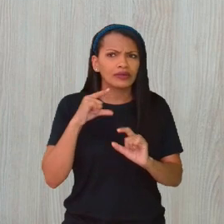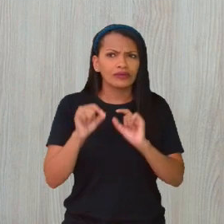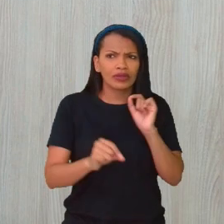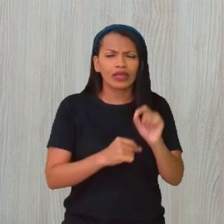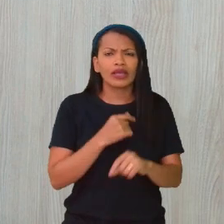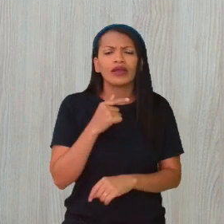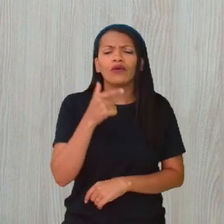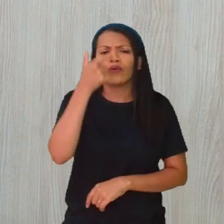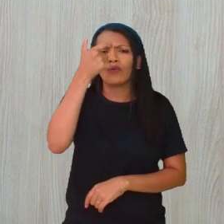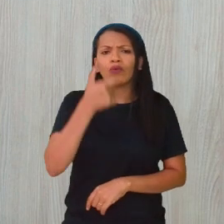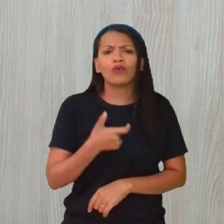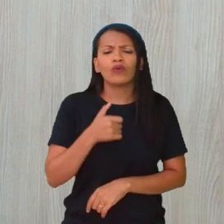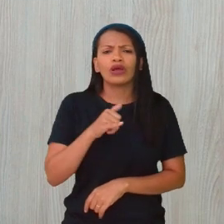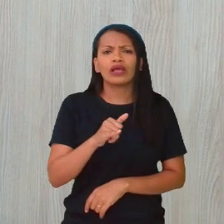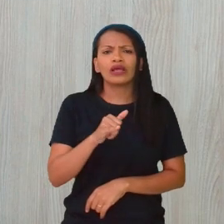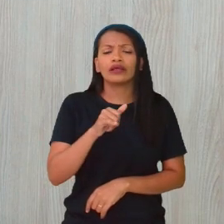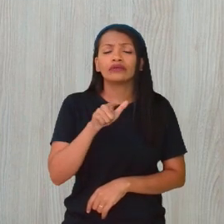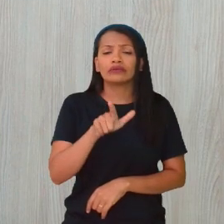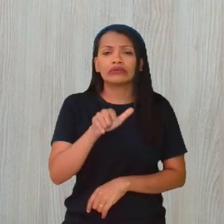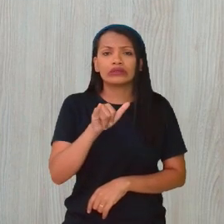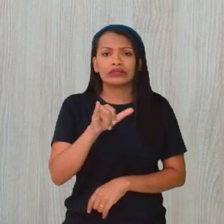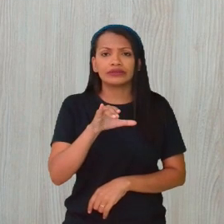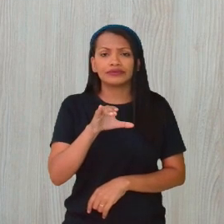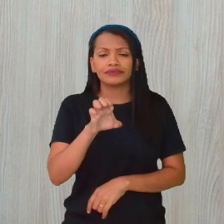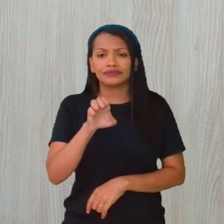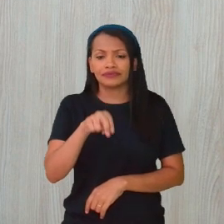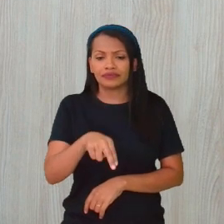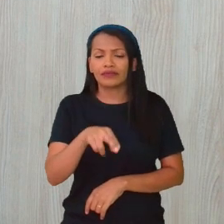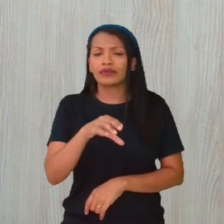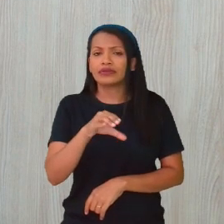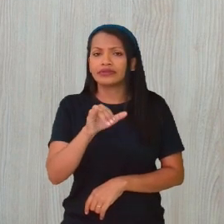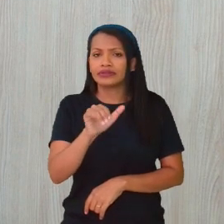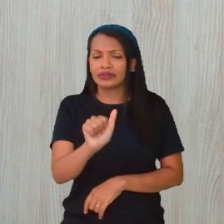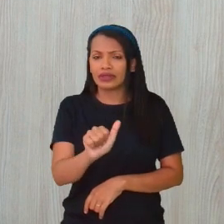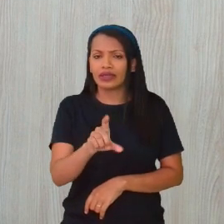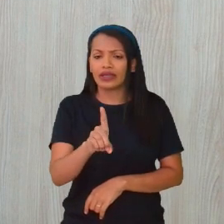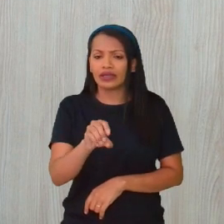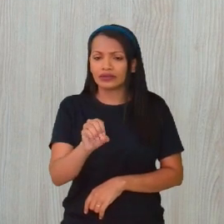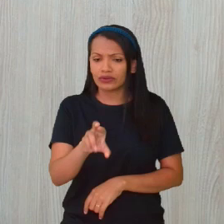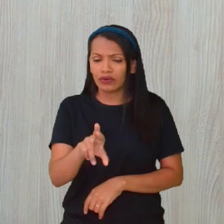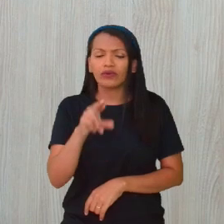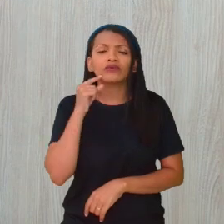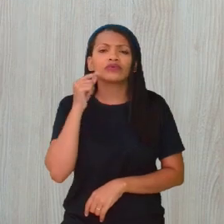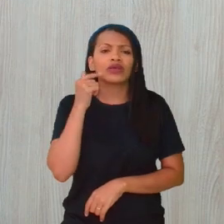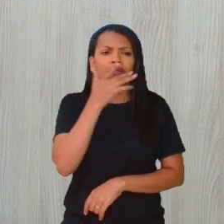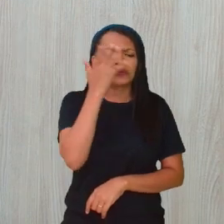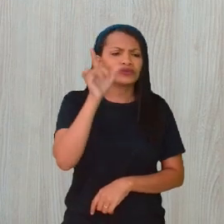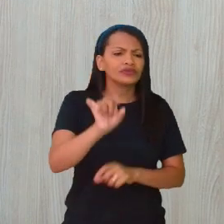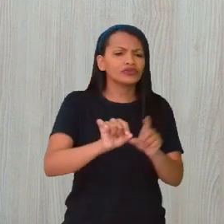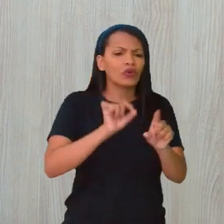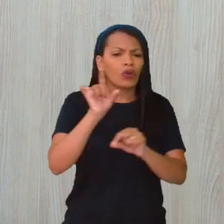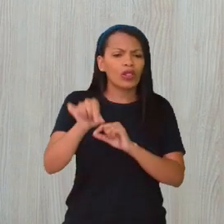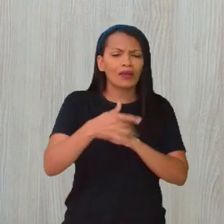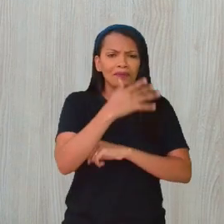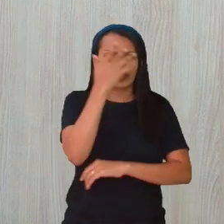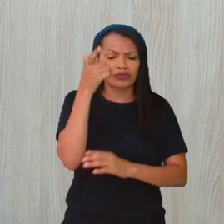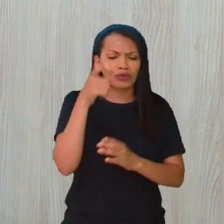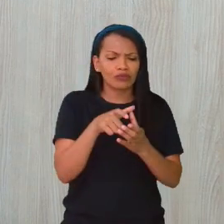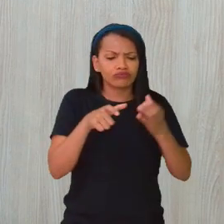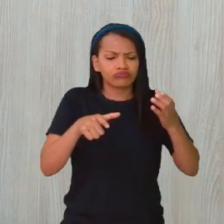recenseador, que tem a questão do processo, né? Vamos lá, selecionar os recenseadores. Aí está lá a galera com seus